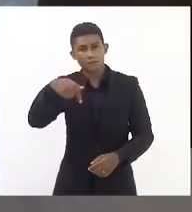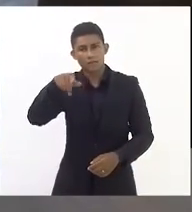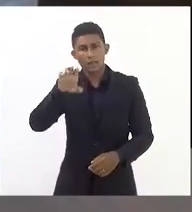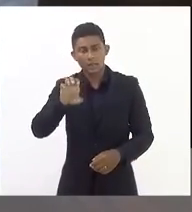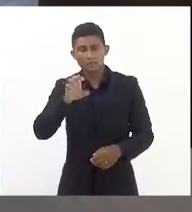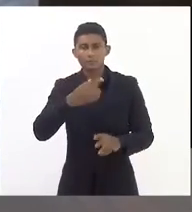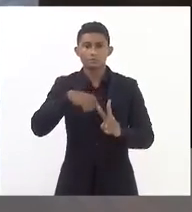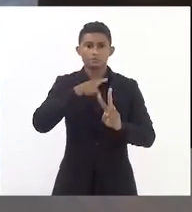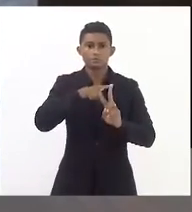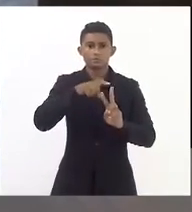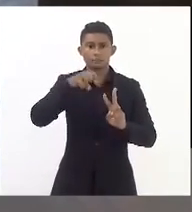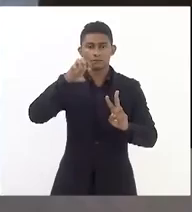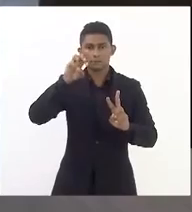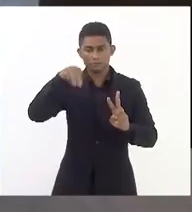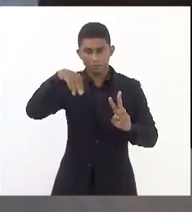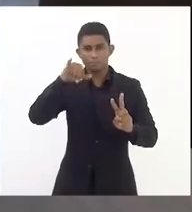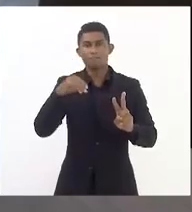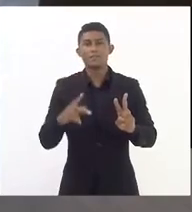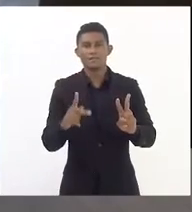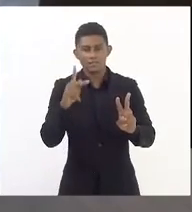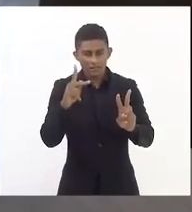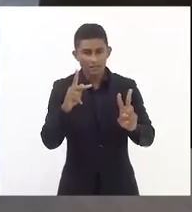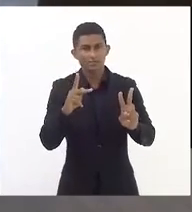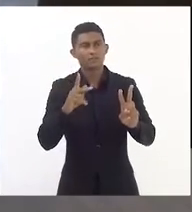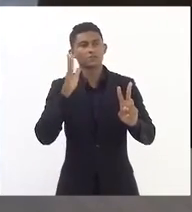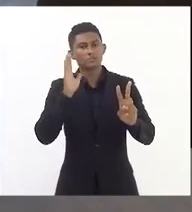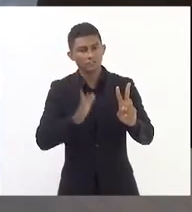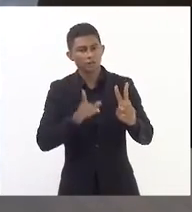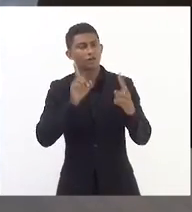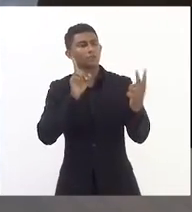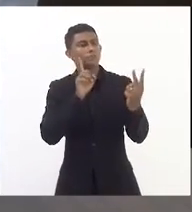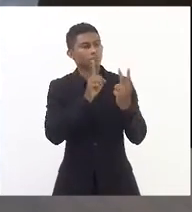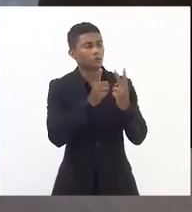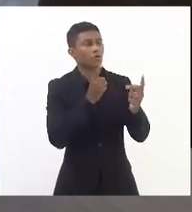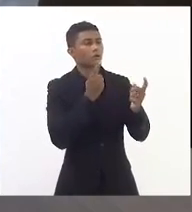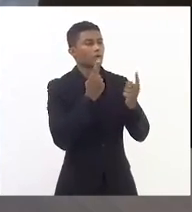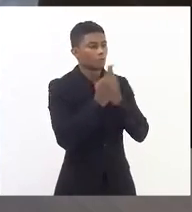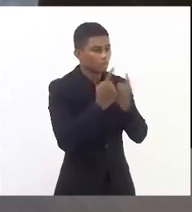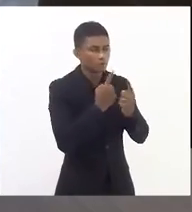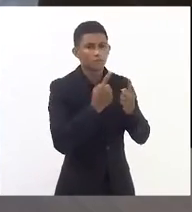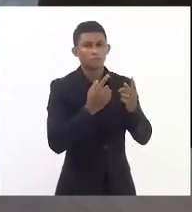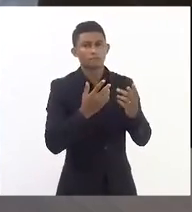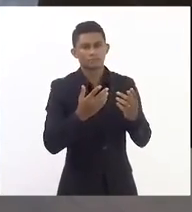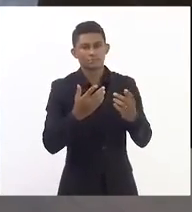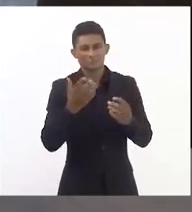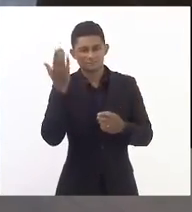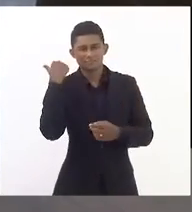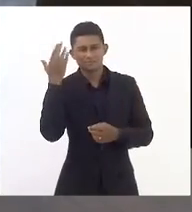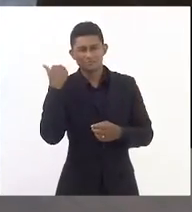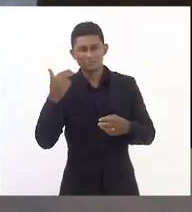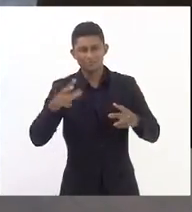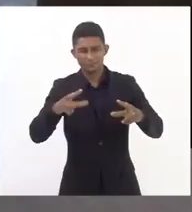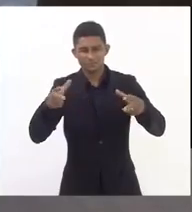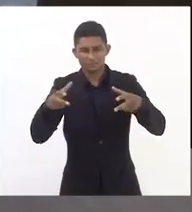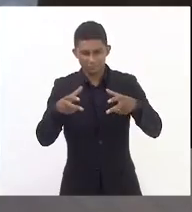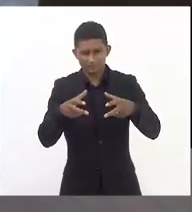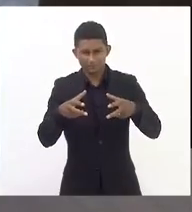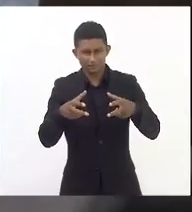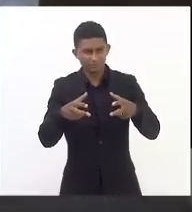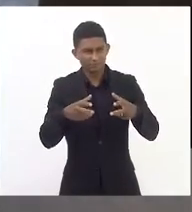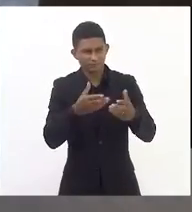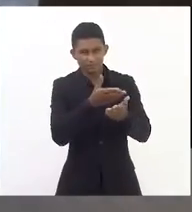Mink, com o deputado Luiz Martins, enfim, aqueles que trabalharam naquela comissão, nós